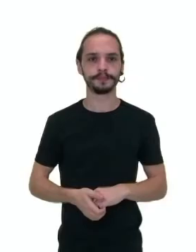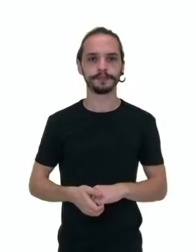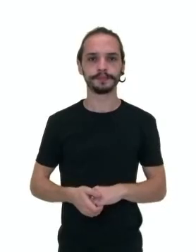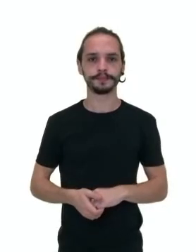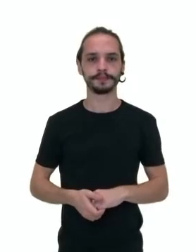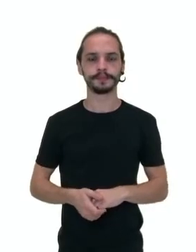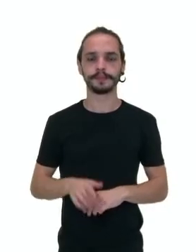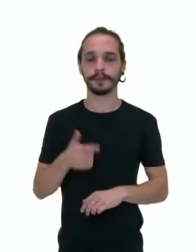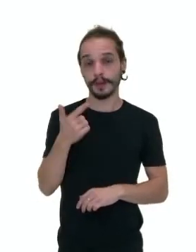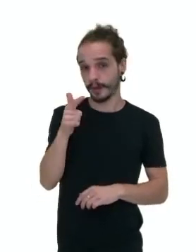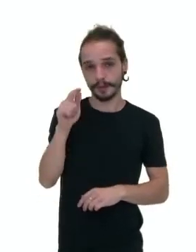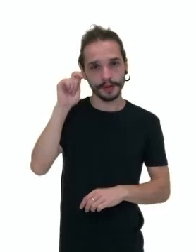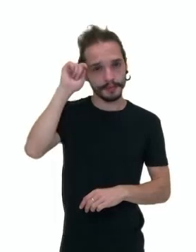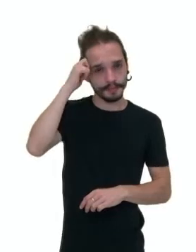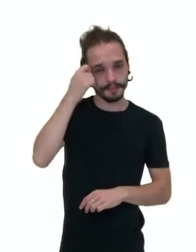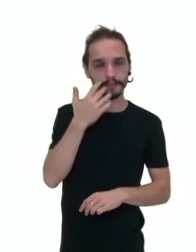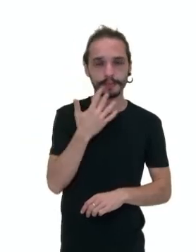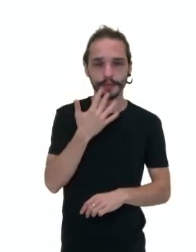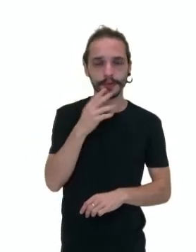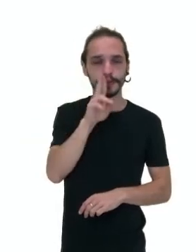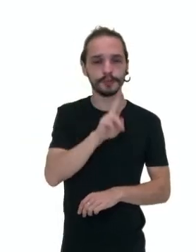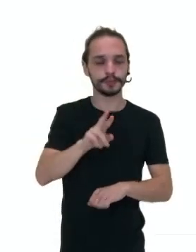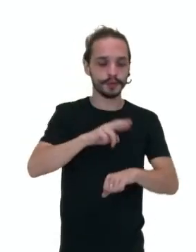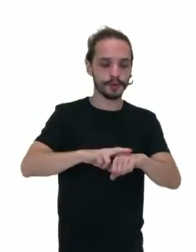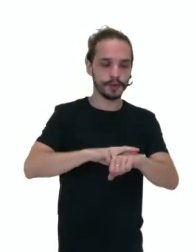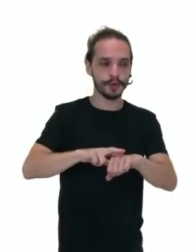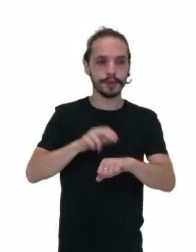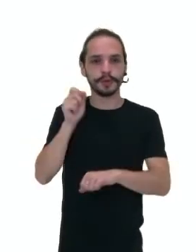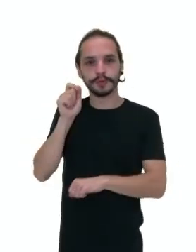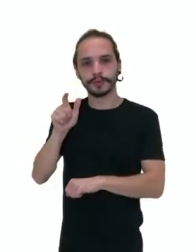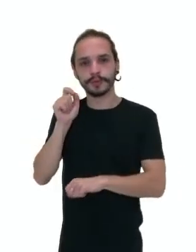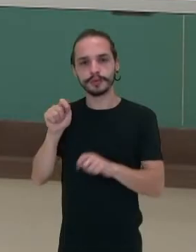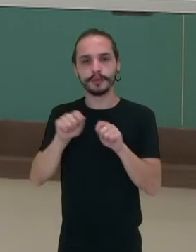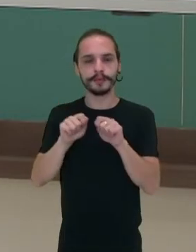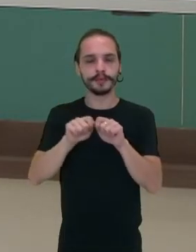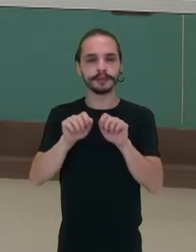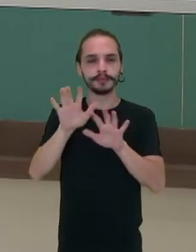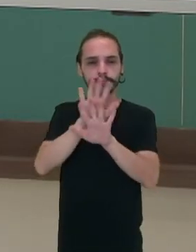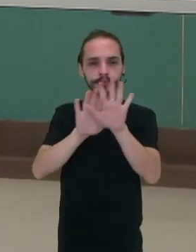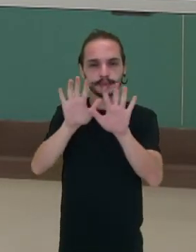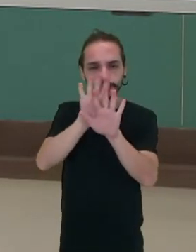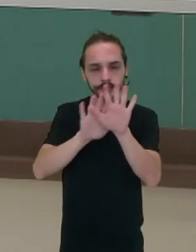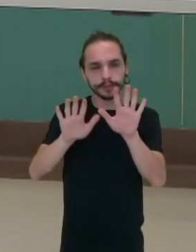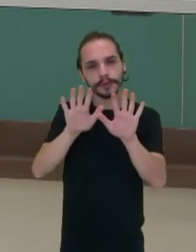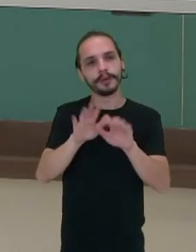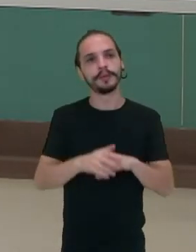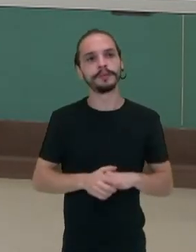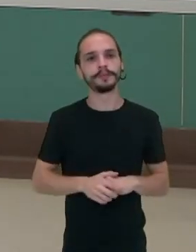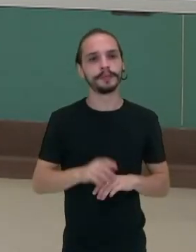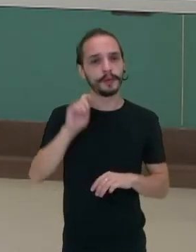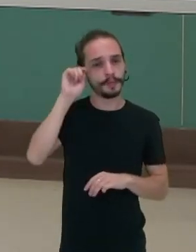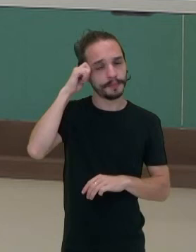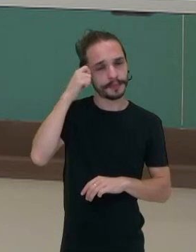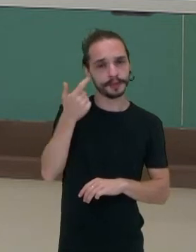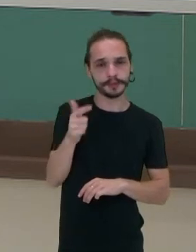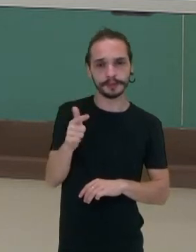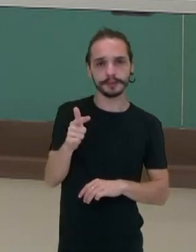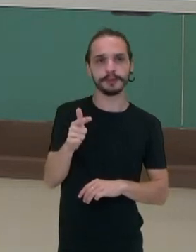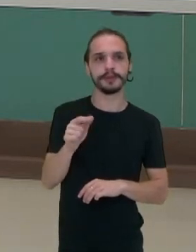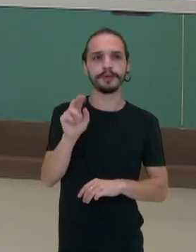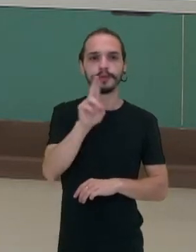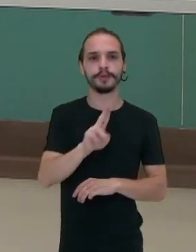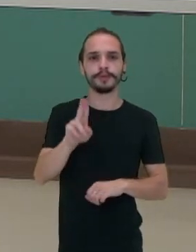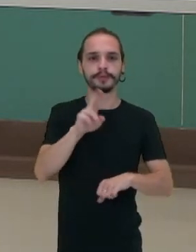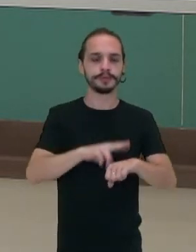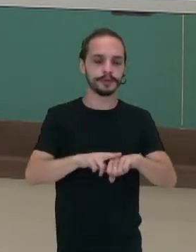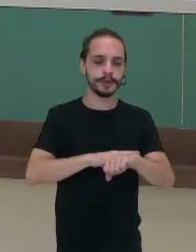temos preto, nós temos uso do roxo e dos azuis para fazer os contrastes de luz. Então, o preto não aparece na pintura, vai ter roxo